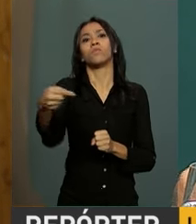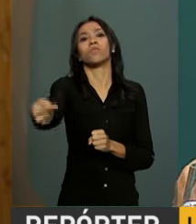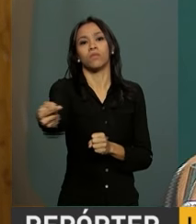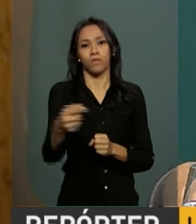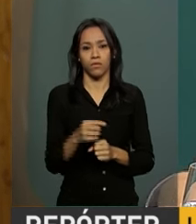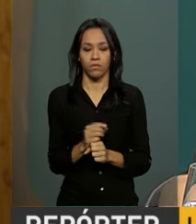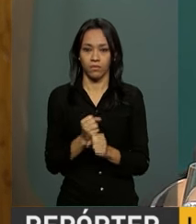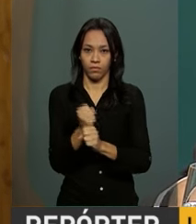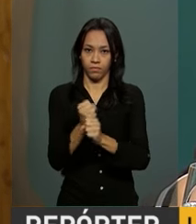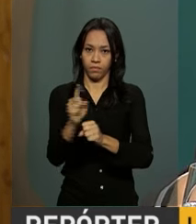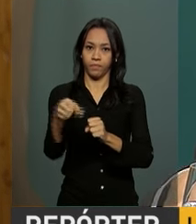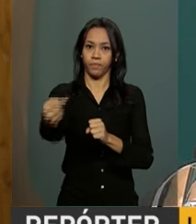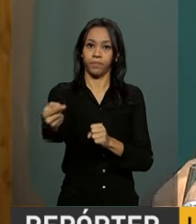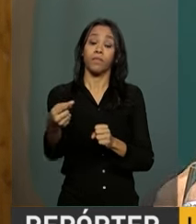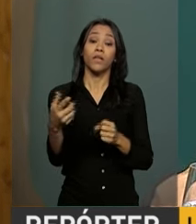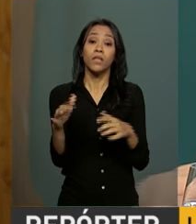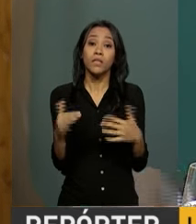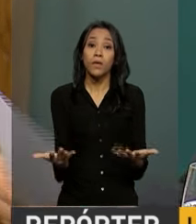Então,